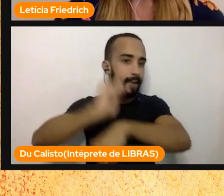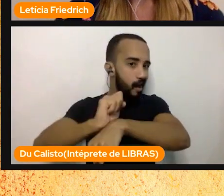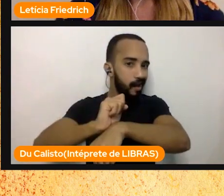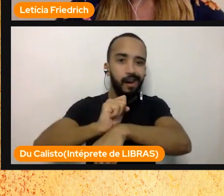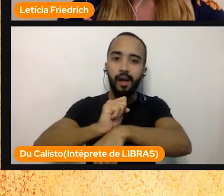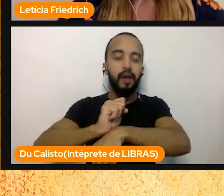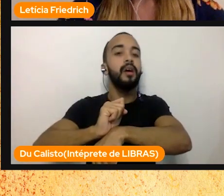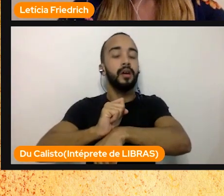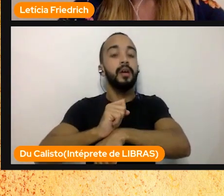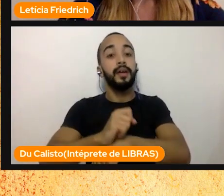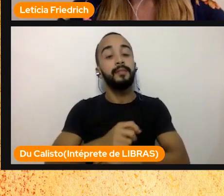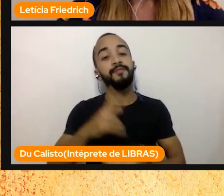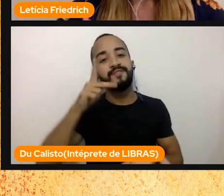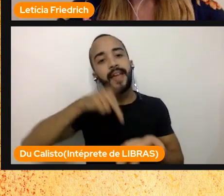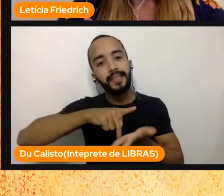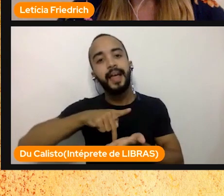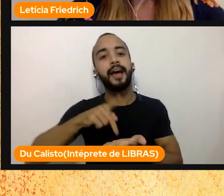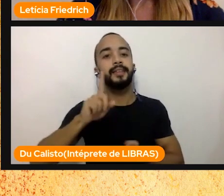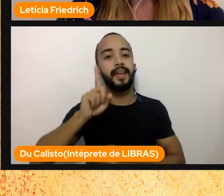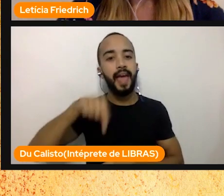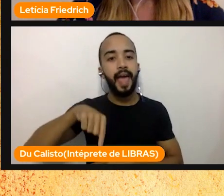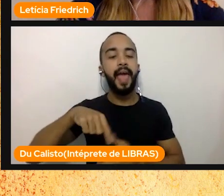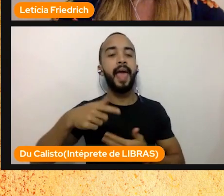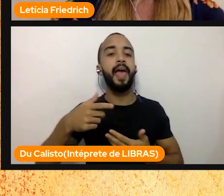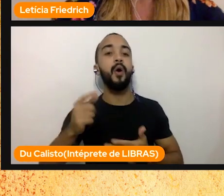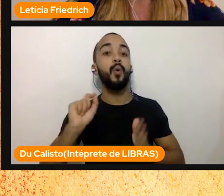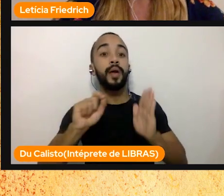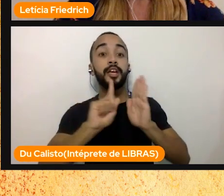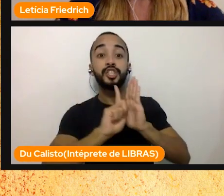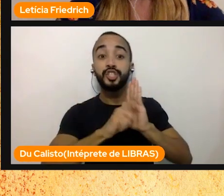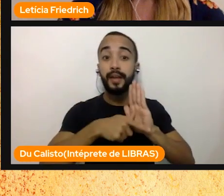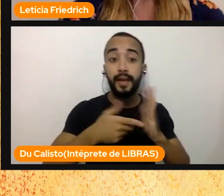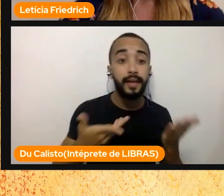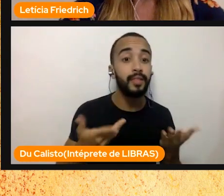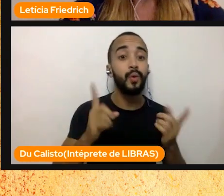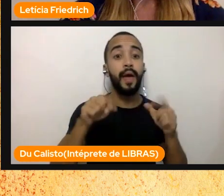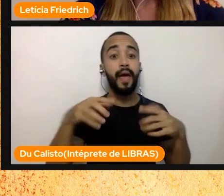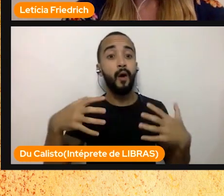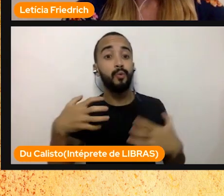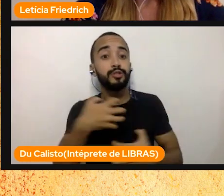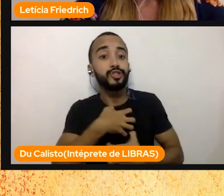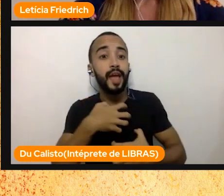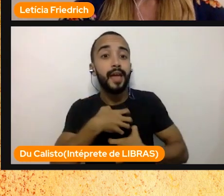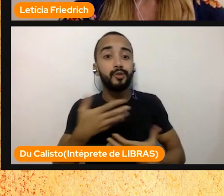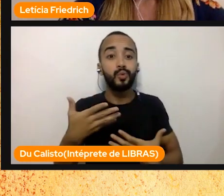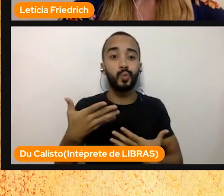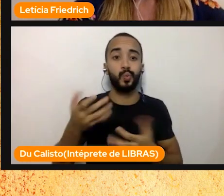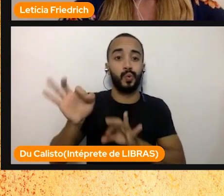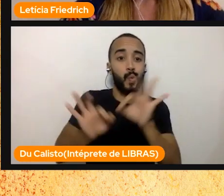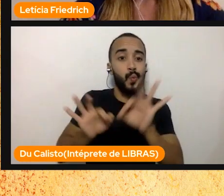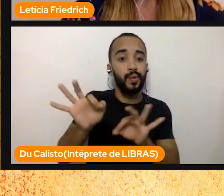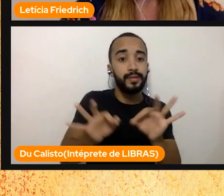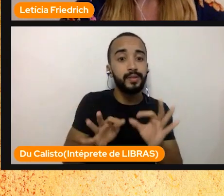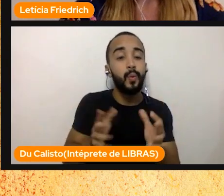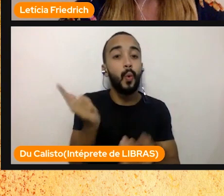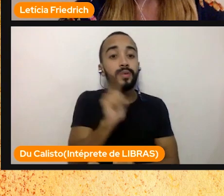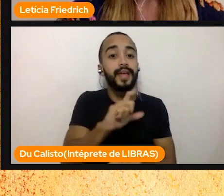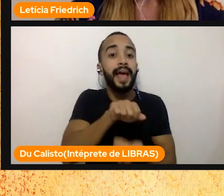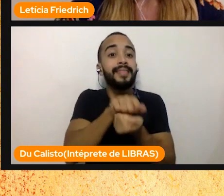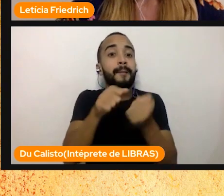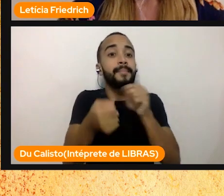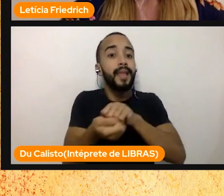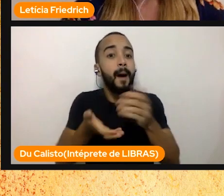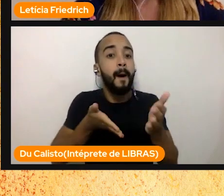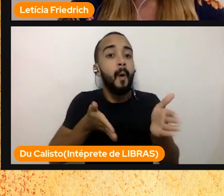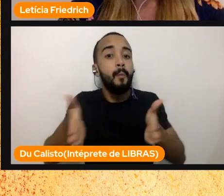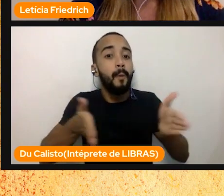é um gênero, né, um formato de produção que consegue se adaptar a esse momento que a gente vive.